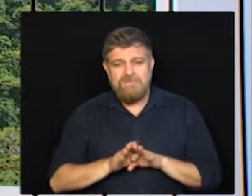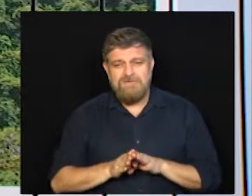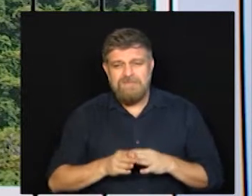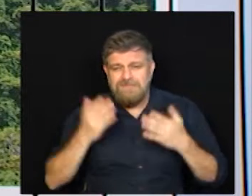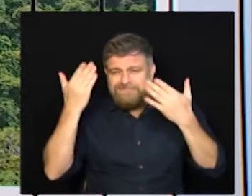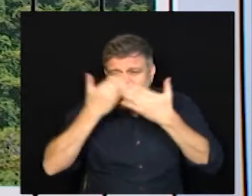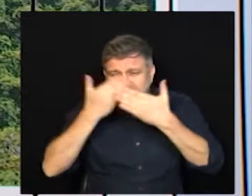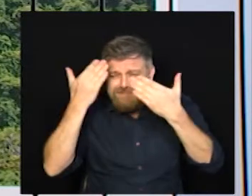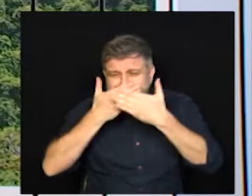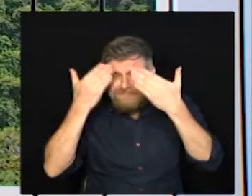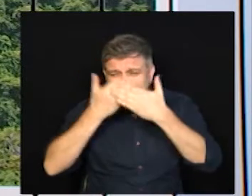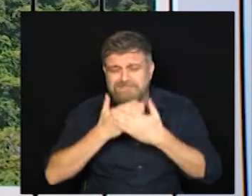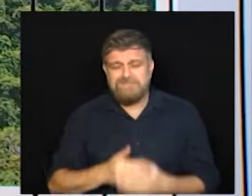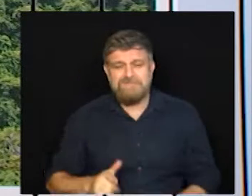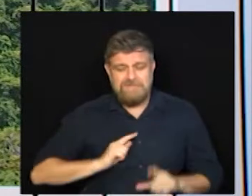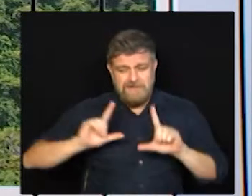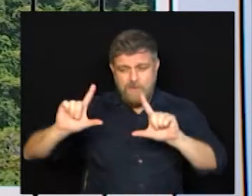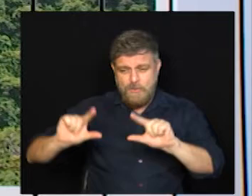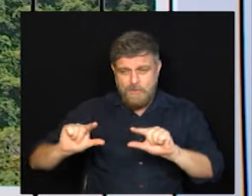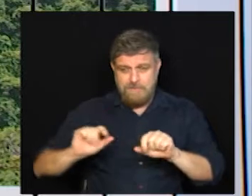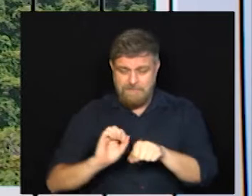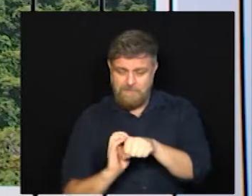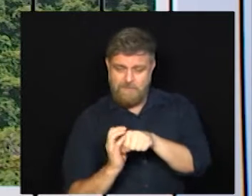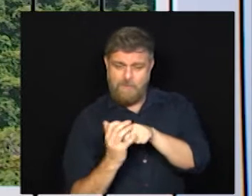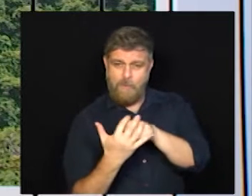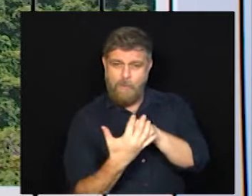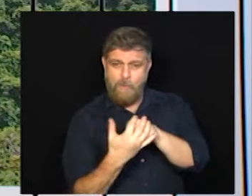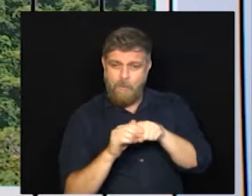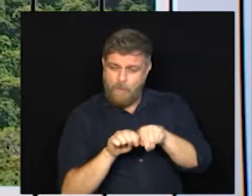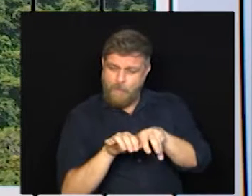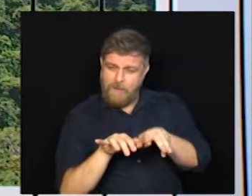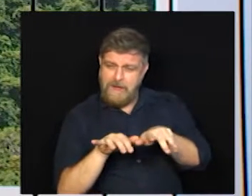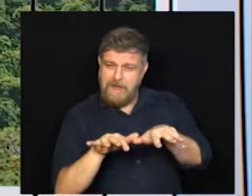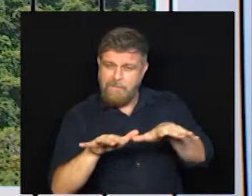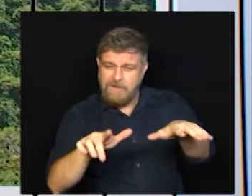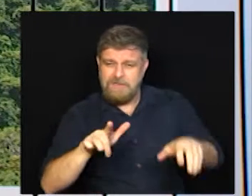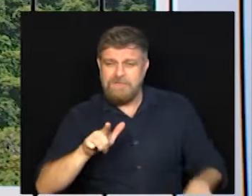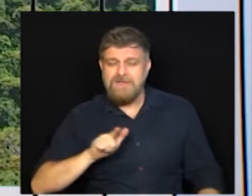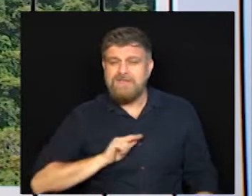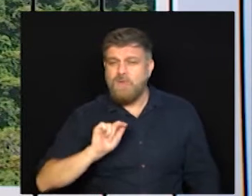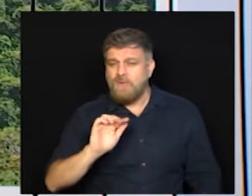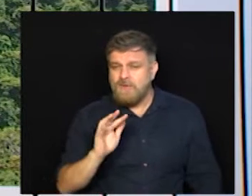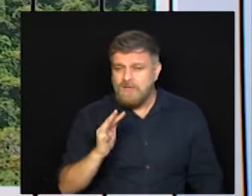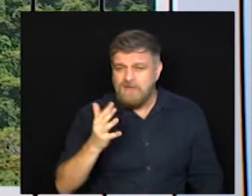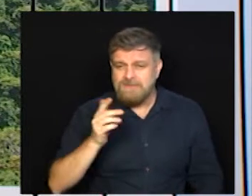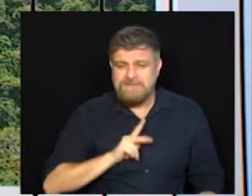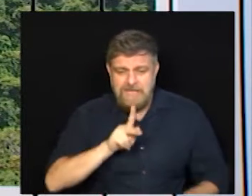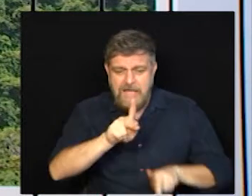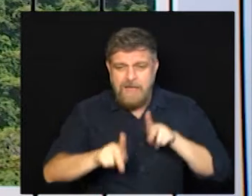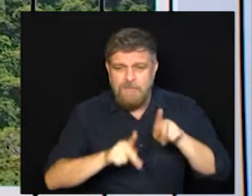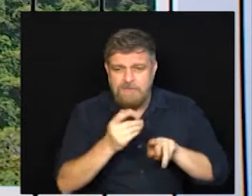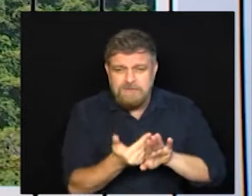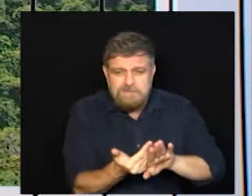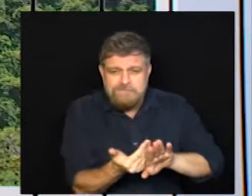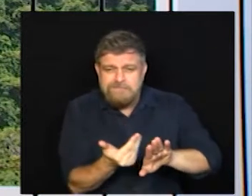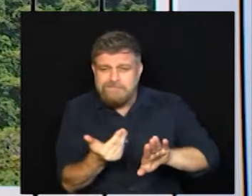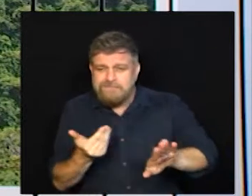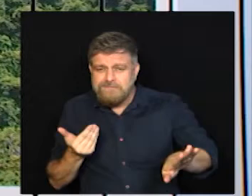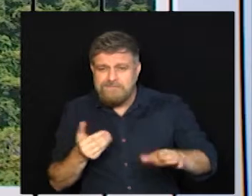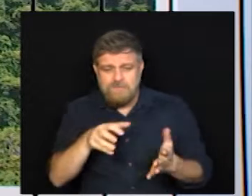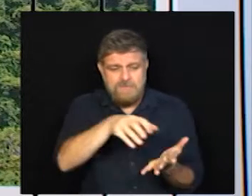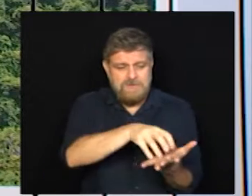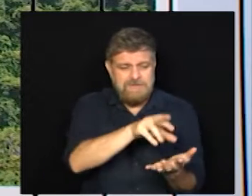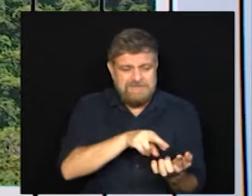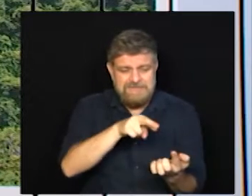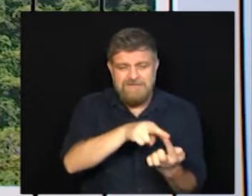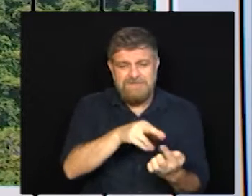invisibilizado. Então, com a pandemia, a gente tem, inclusive, um afastamento dessas populações do centro de referência,